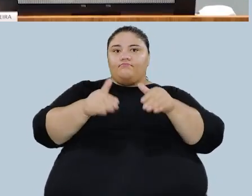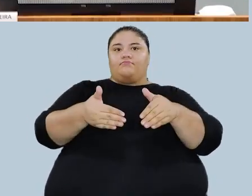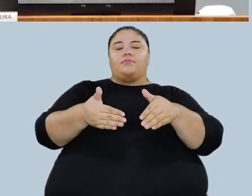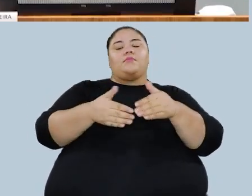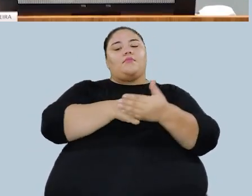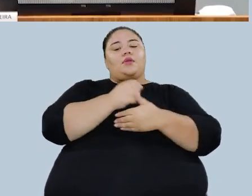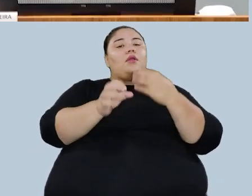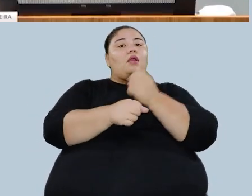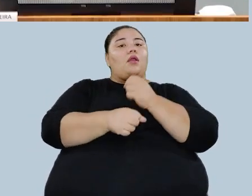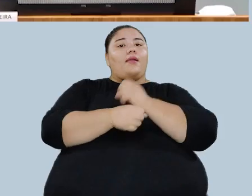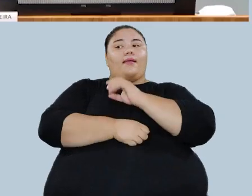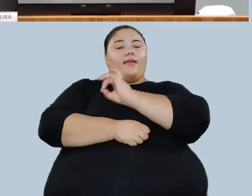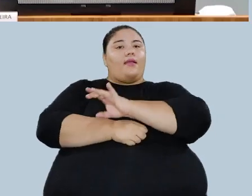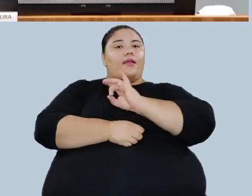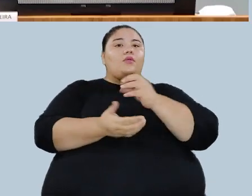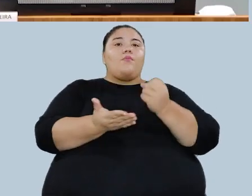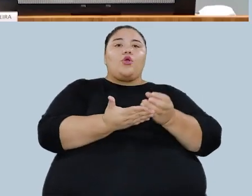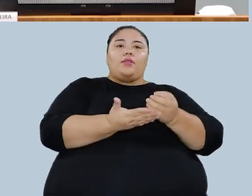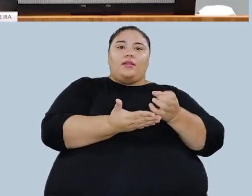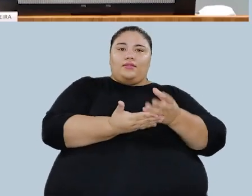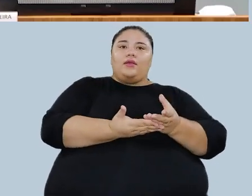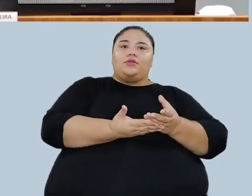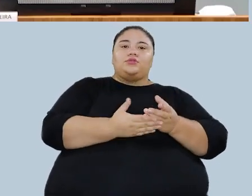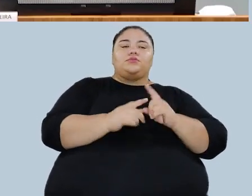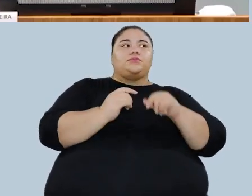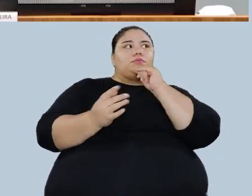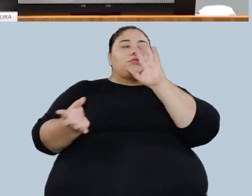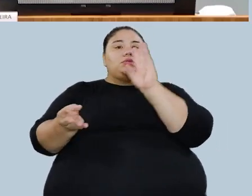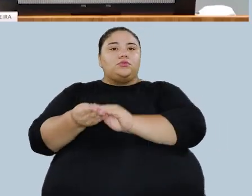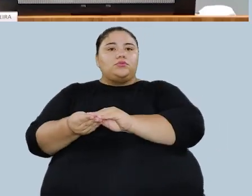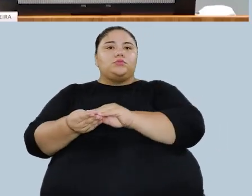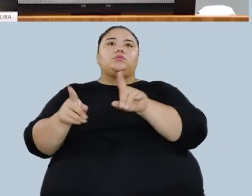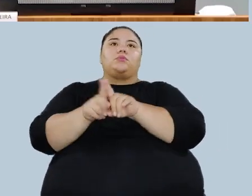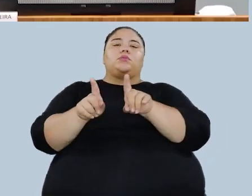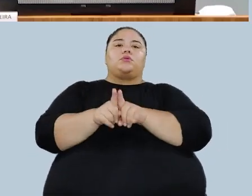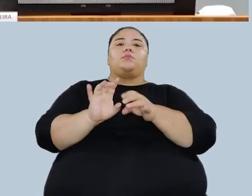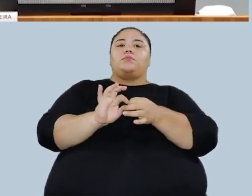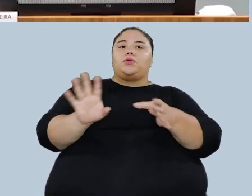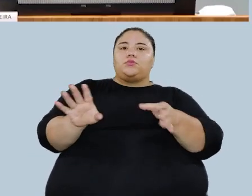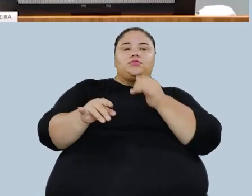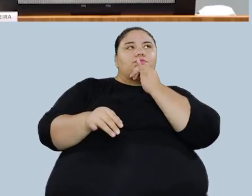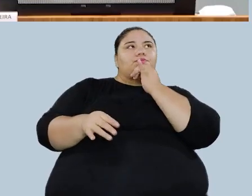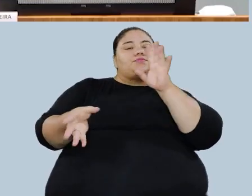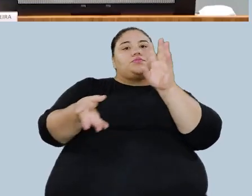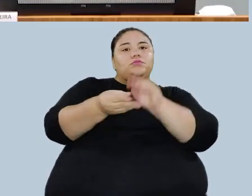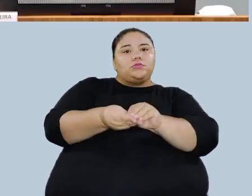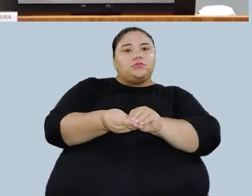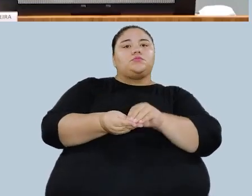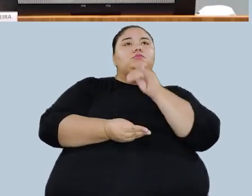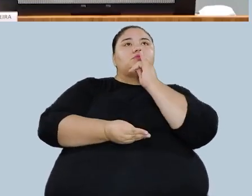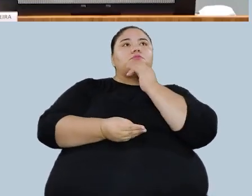da base de cálculo em cada uma das modalidades. Né? As deduções permitidas, então, as deduções